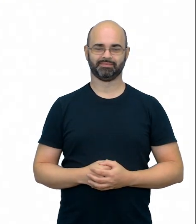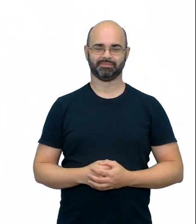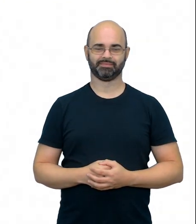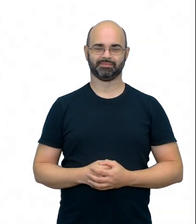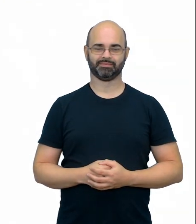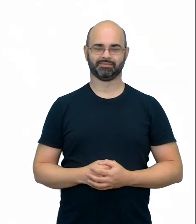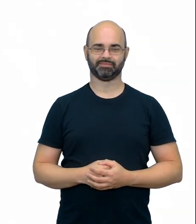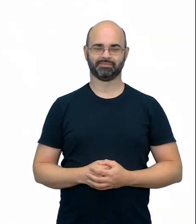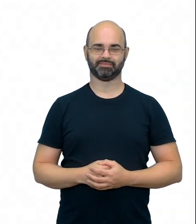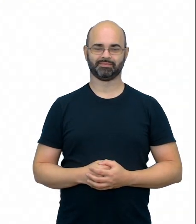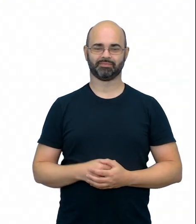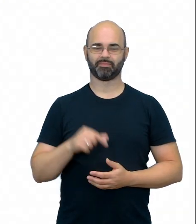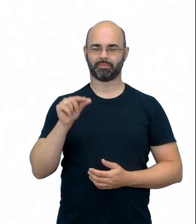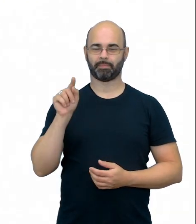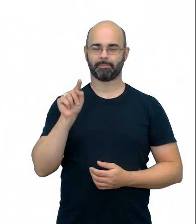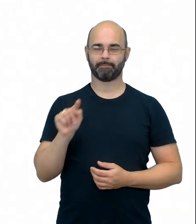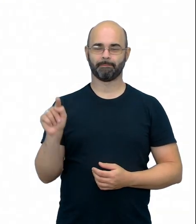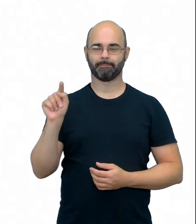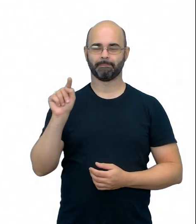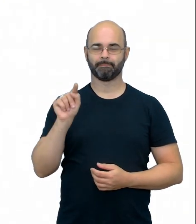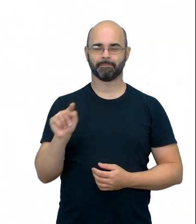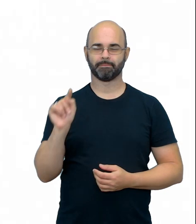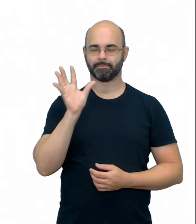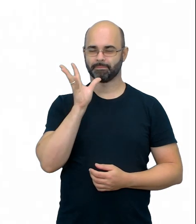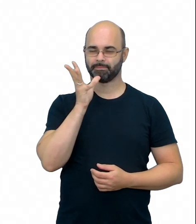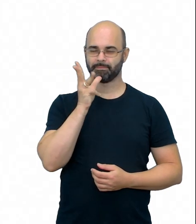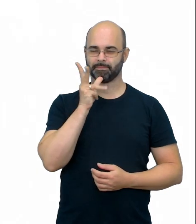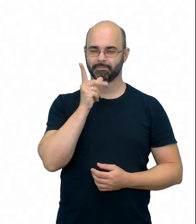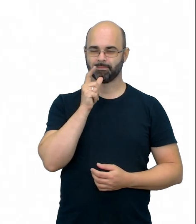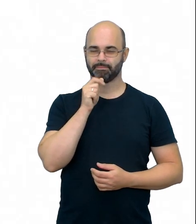Guardar um pouquinho, gente, que está um pouquinho lento aqui.